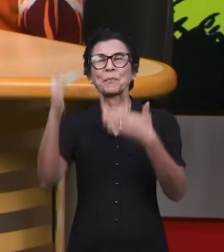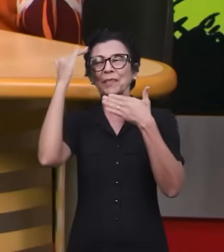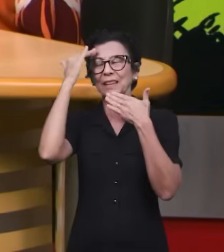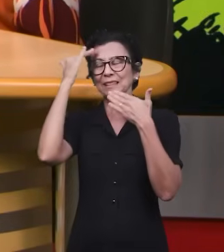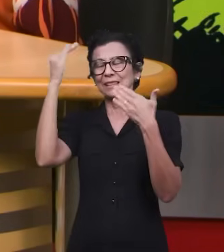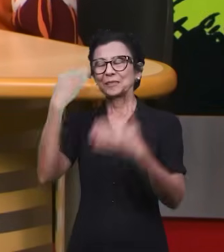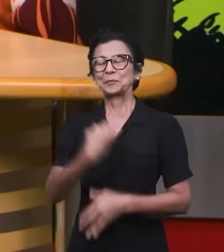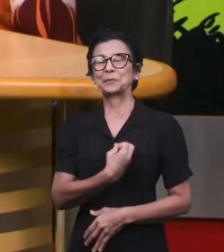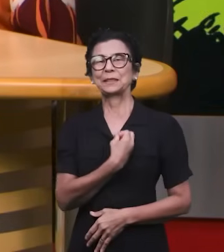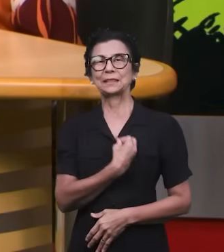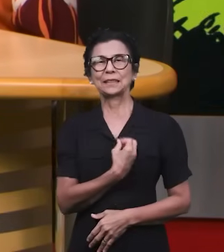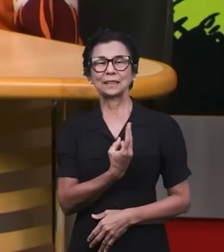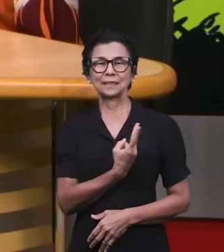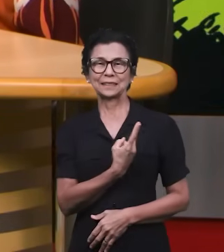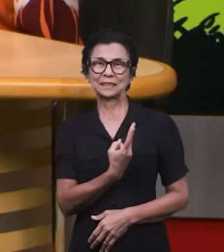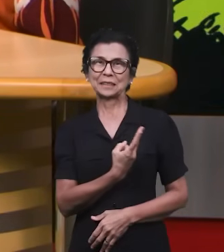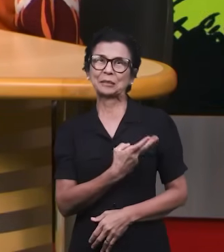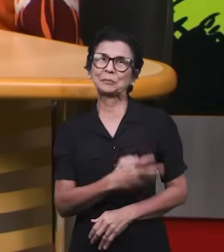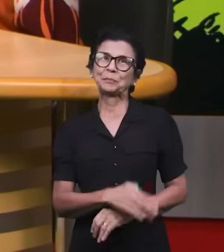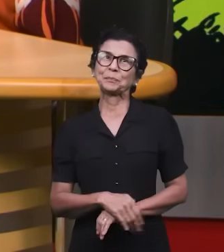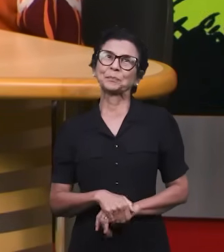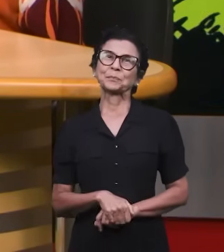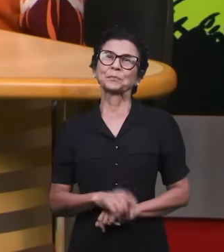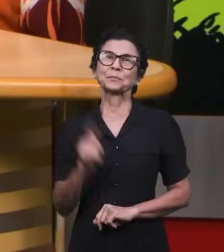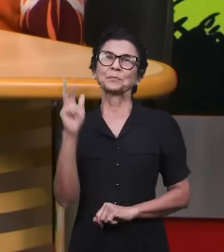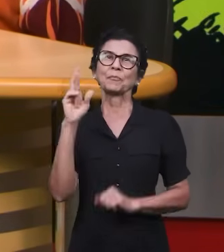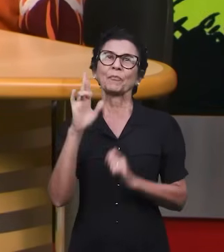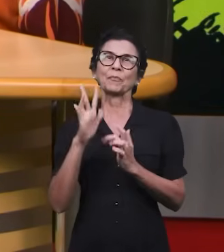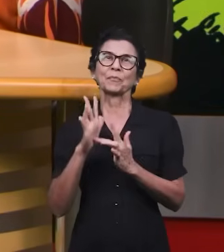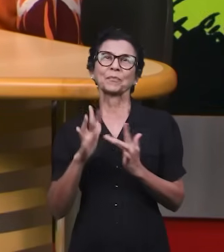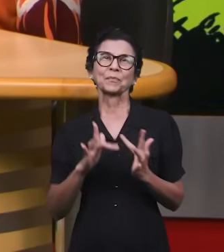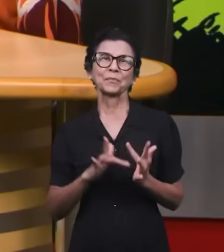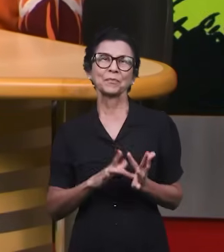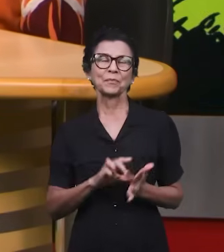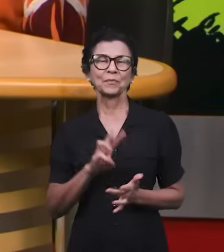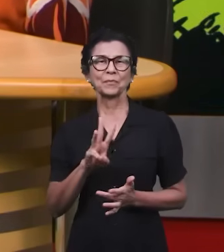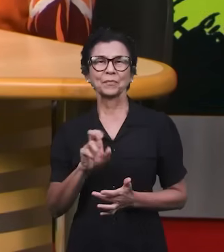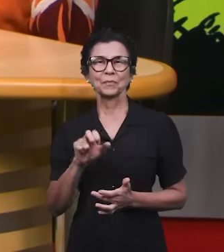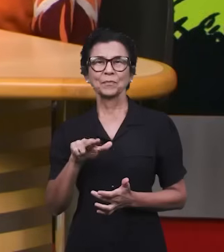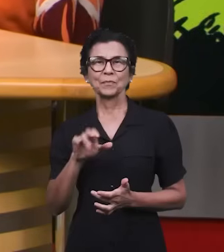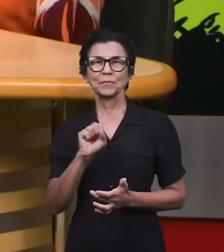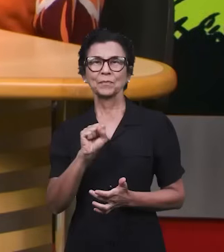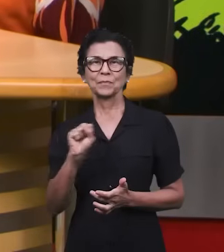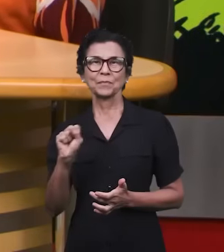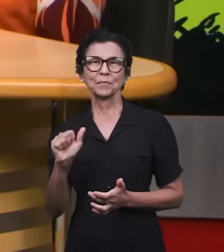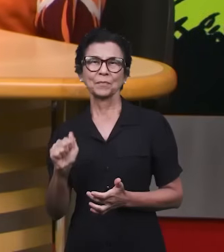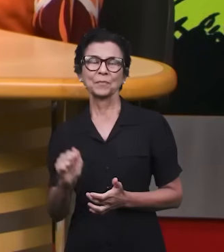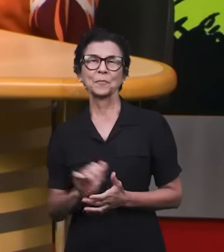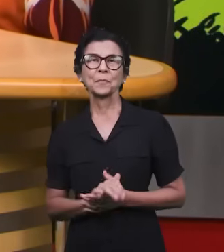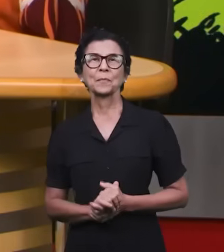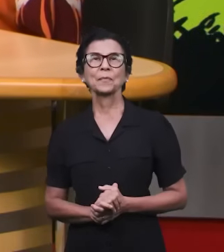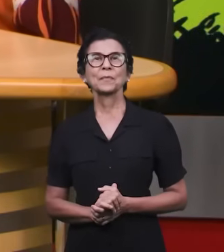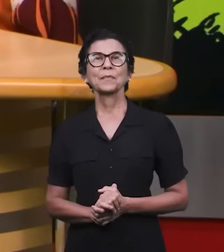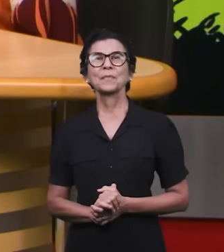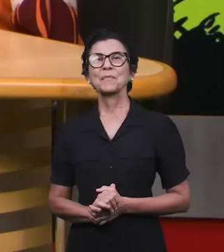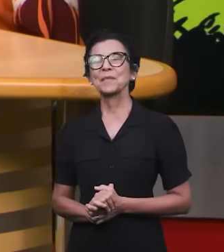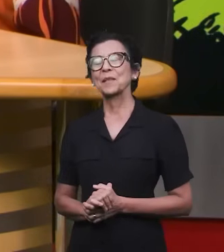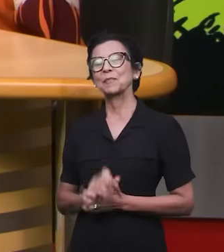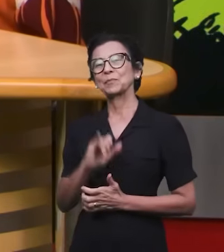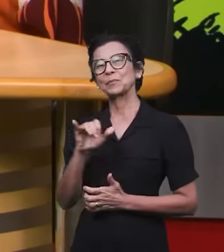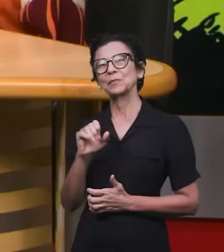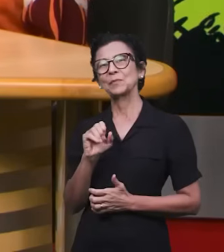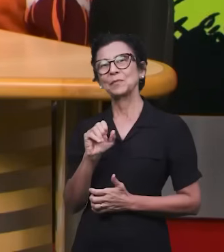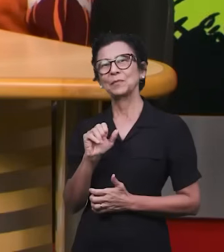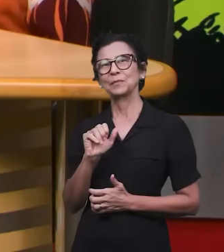Agradecemos a presença de vocês. A paz do Senhor, Vanessa. Paz do Senhor, Fernanda. Paz do Senhor, já. A paz do